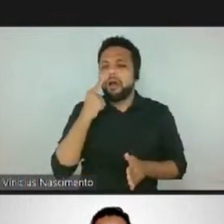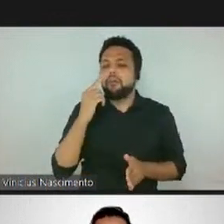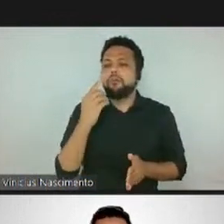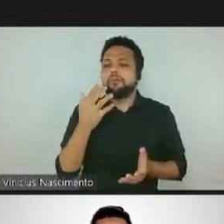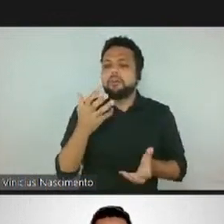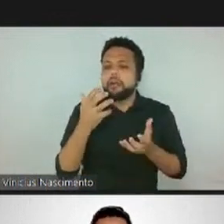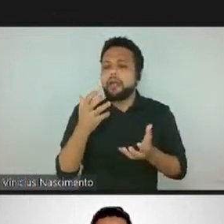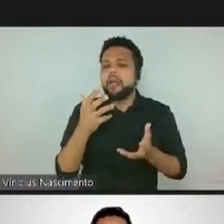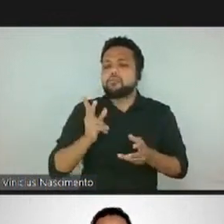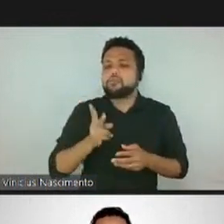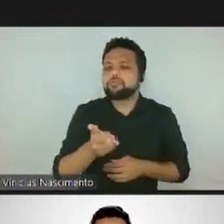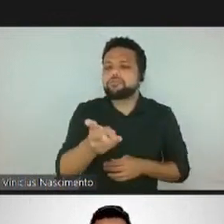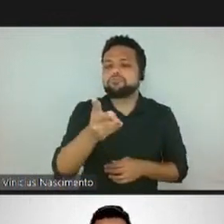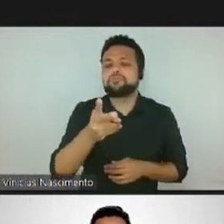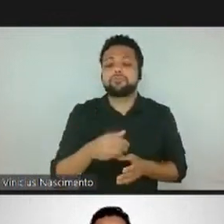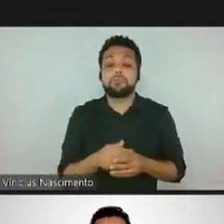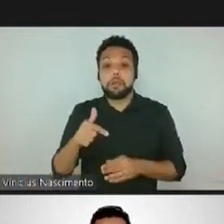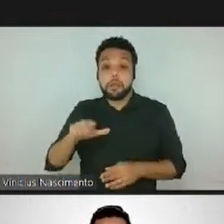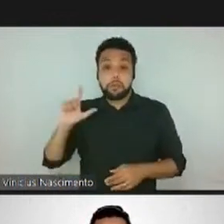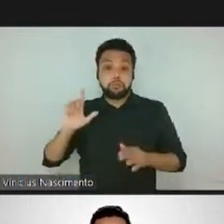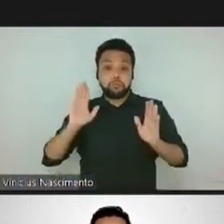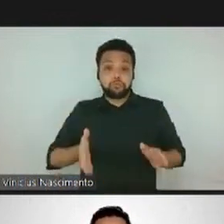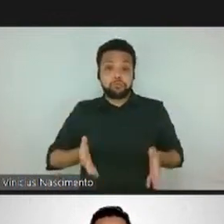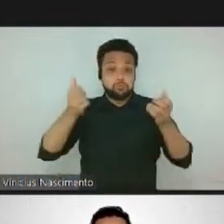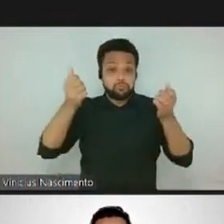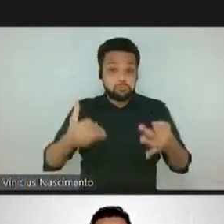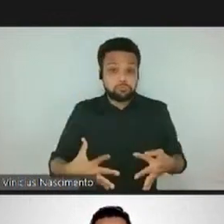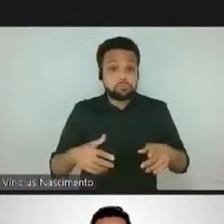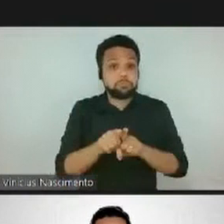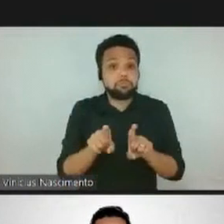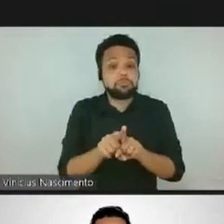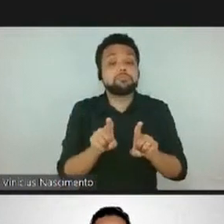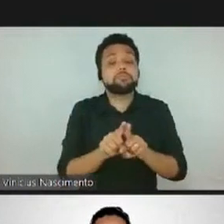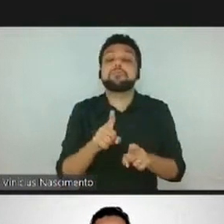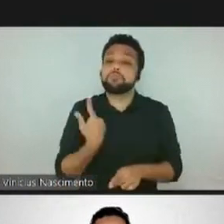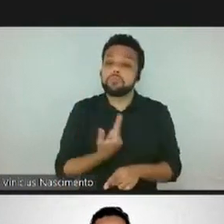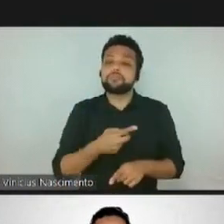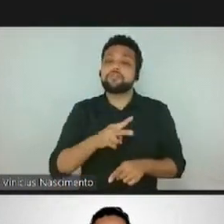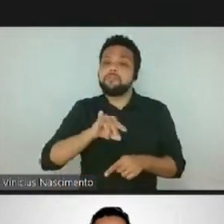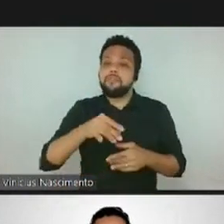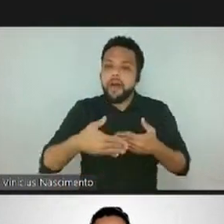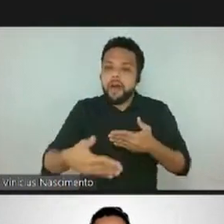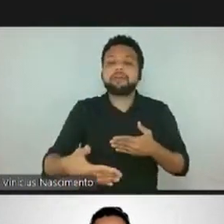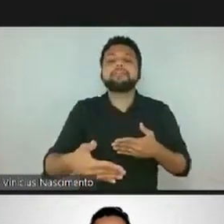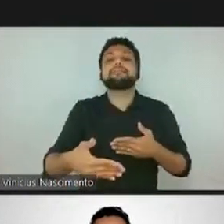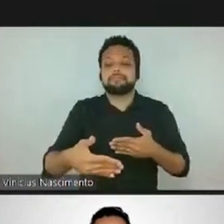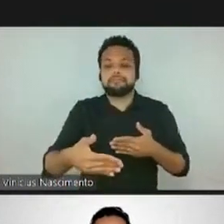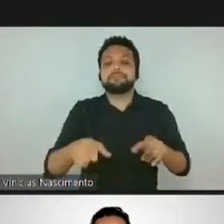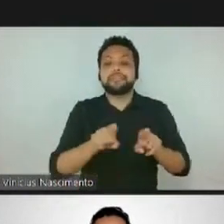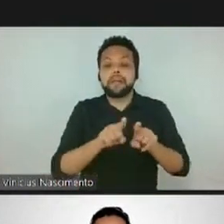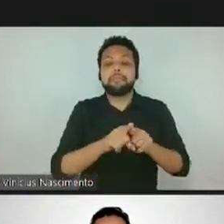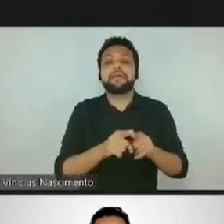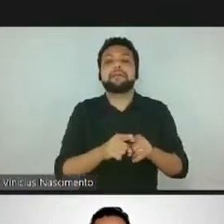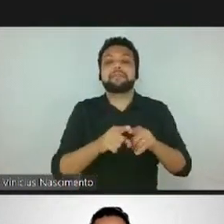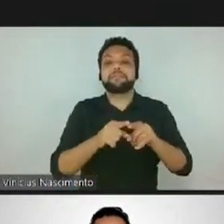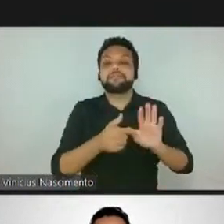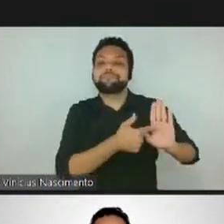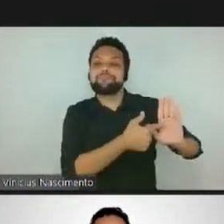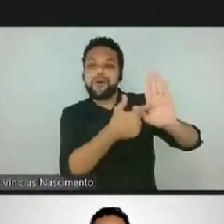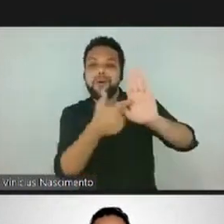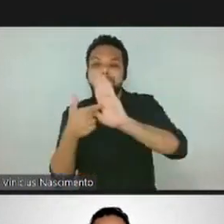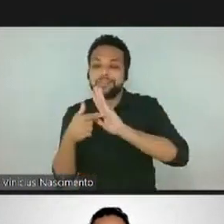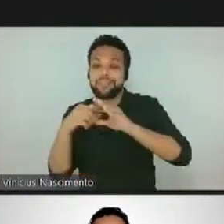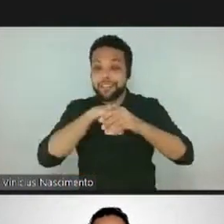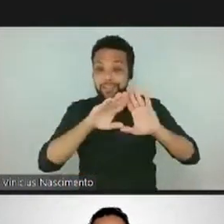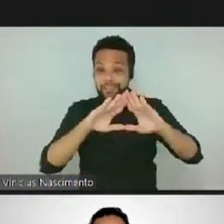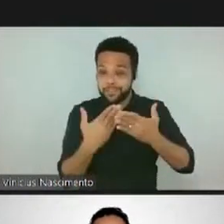e também, como eu falei anteriormente, nós ainda realizaremos a mostra desses desenhos nas escolas públicas do